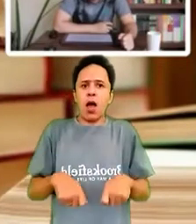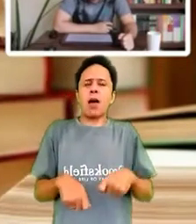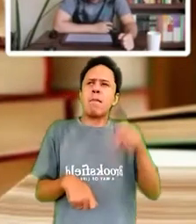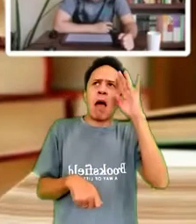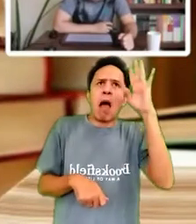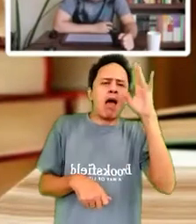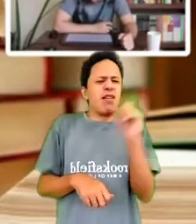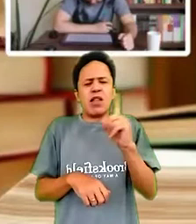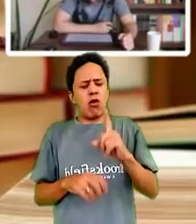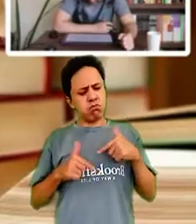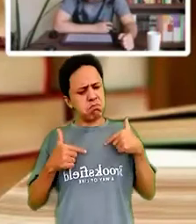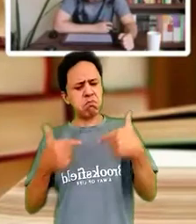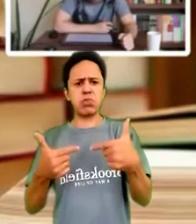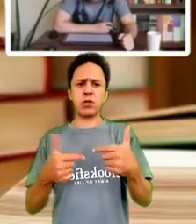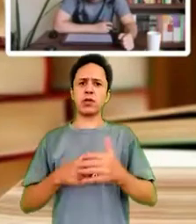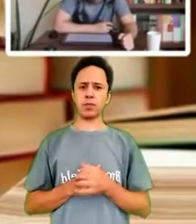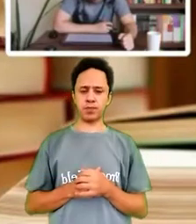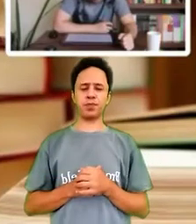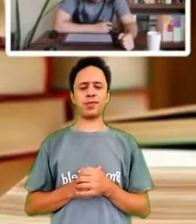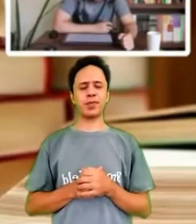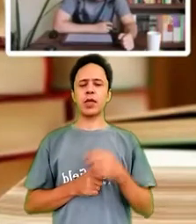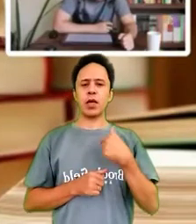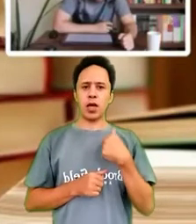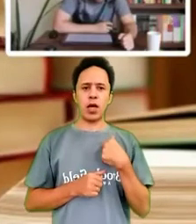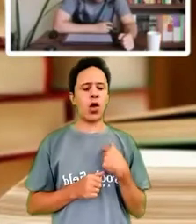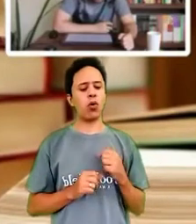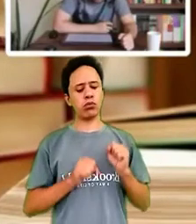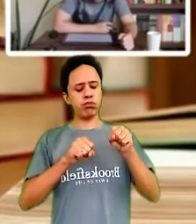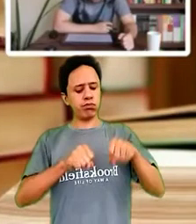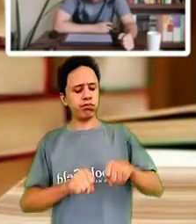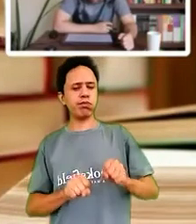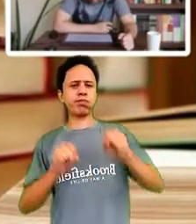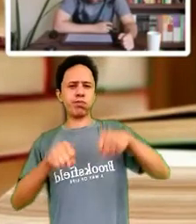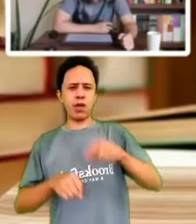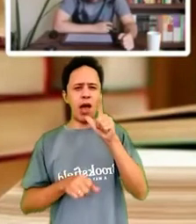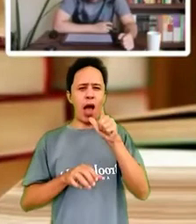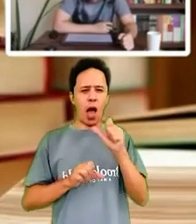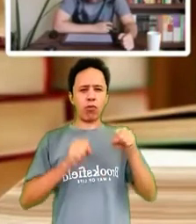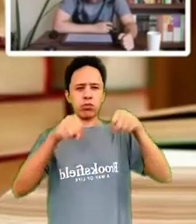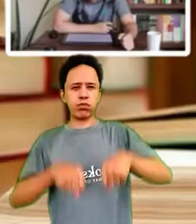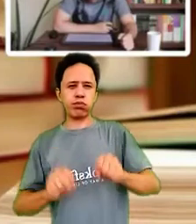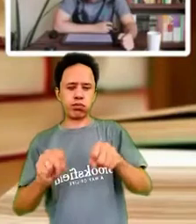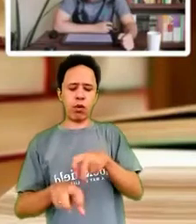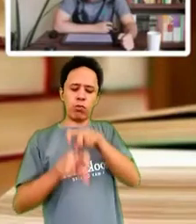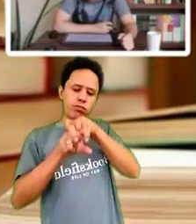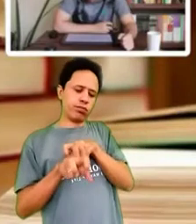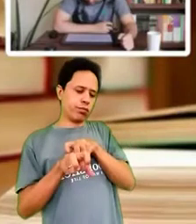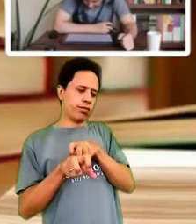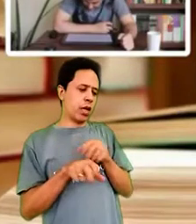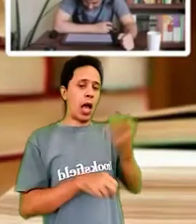tem que pensar muito, é agir, não pode paralisar. Eu estava no jet com o Scooby, e o gordo estava